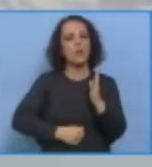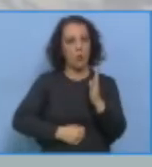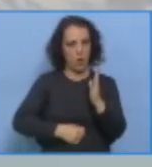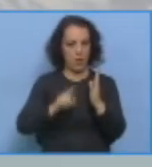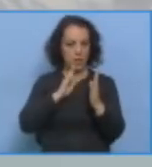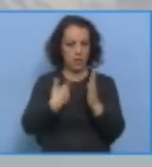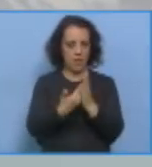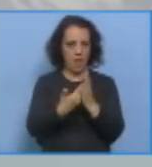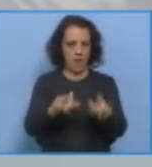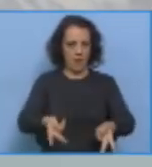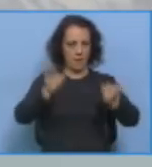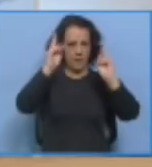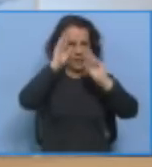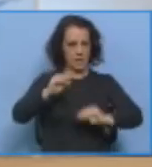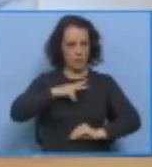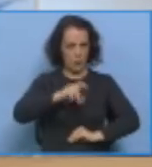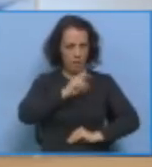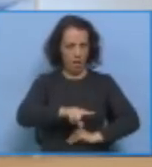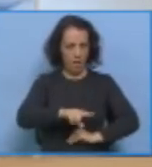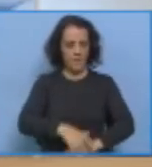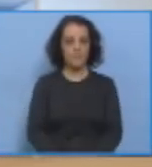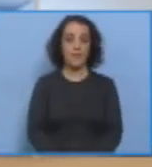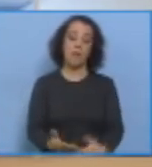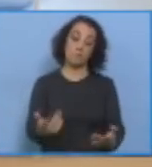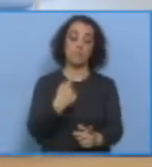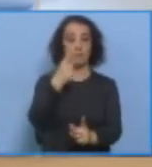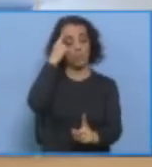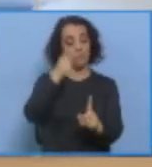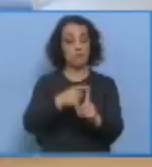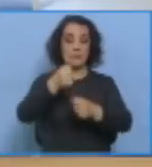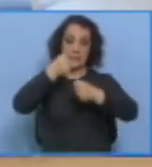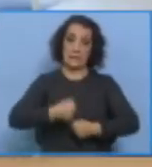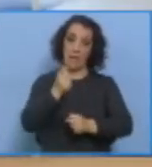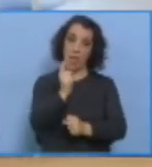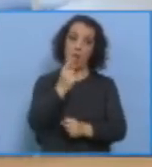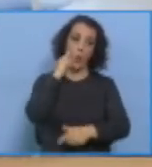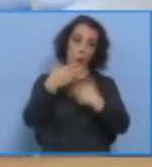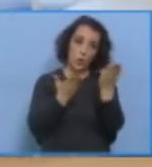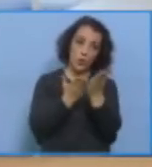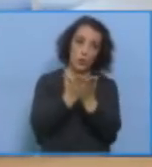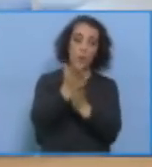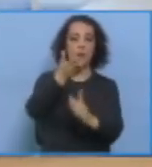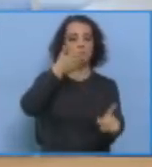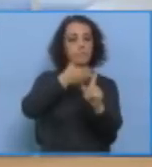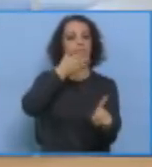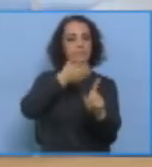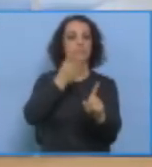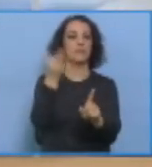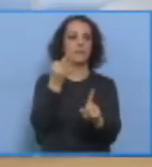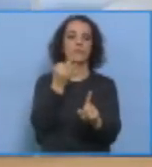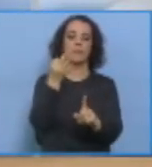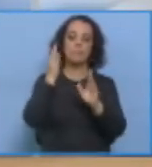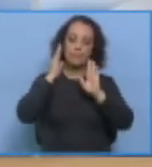exista liberdade de ensino em Portugal? É afirmar exatamente isso, é continuar a afirmar exatamente isso, da importância de